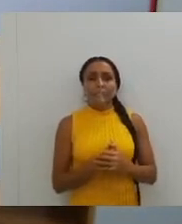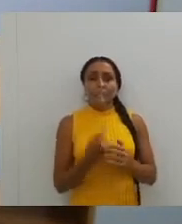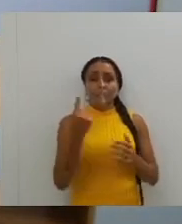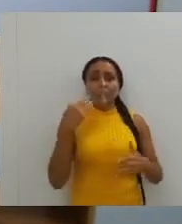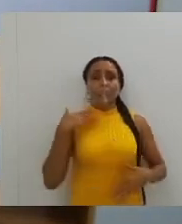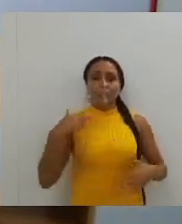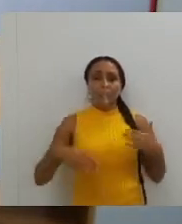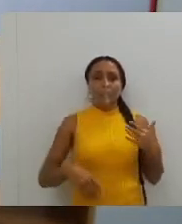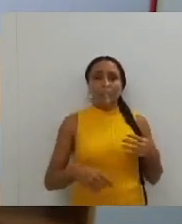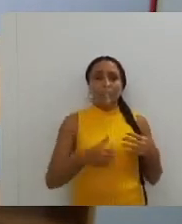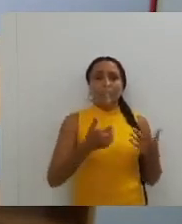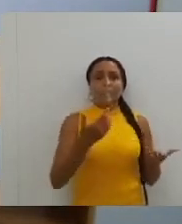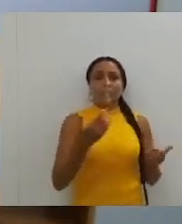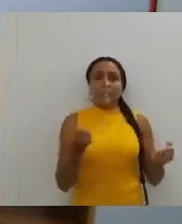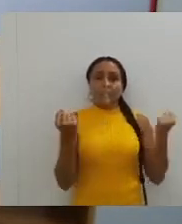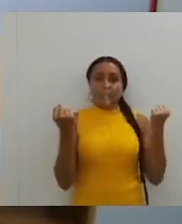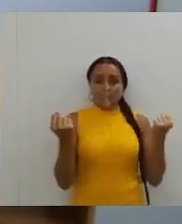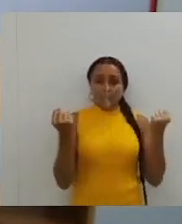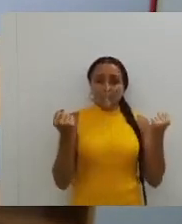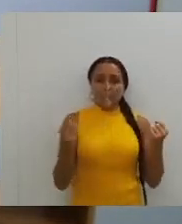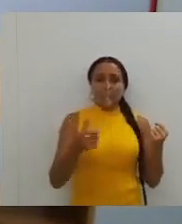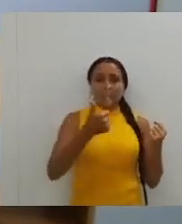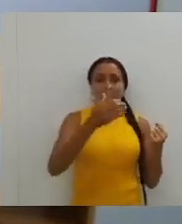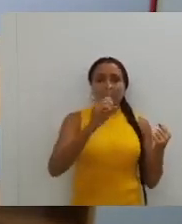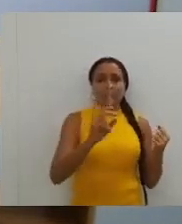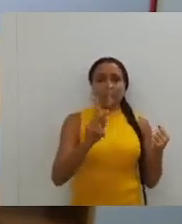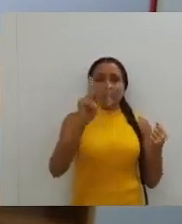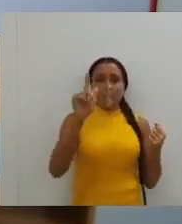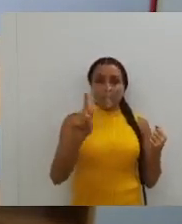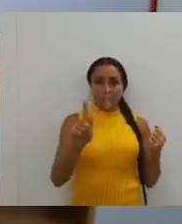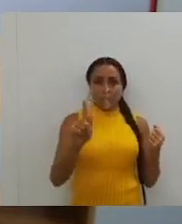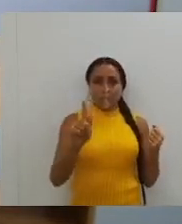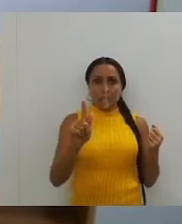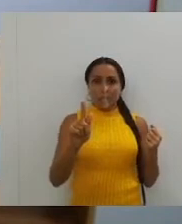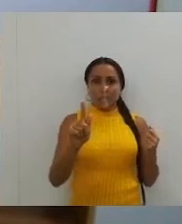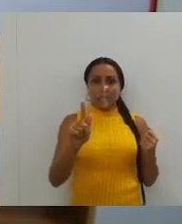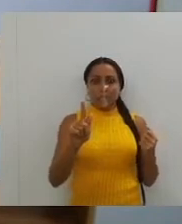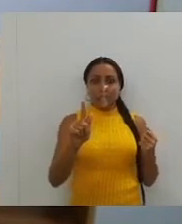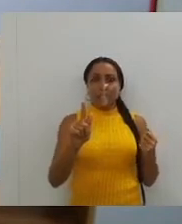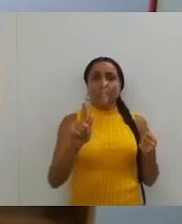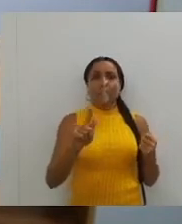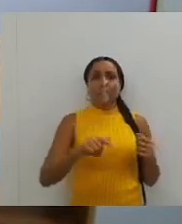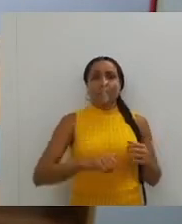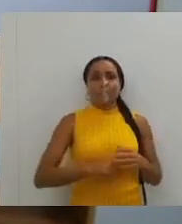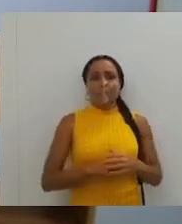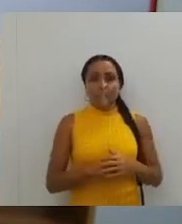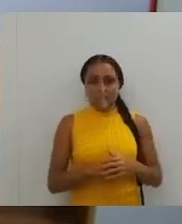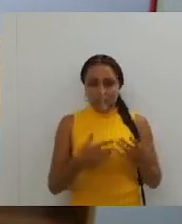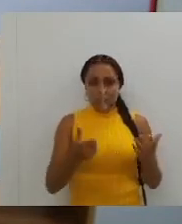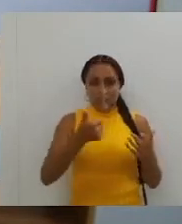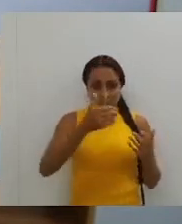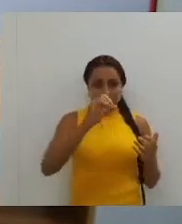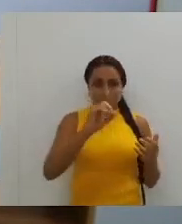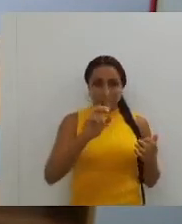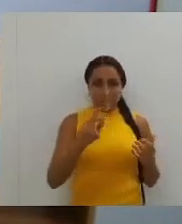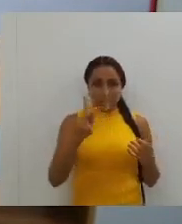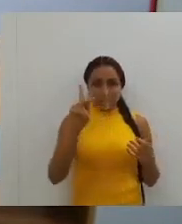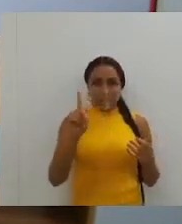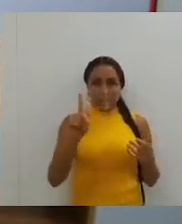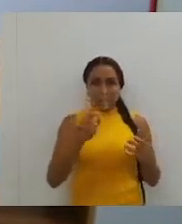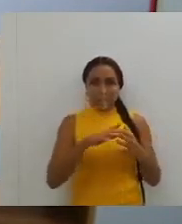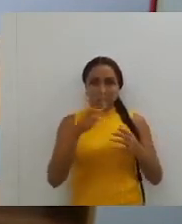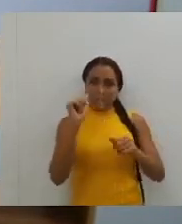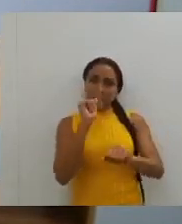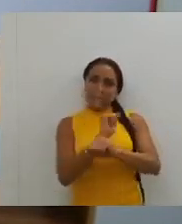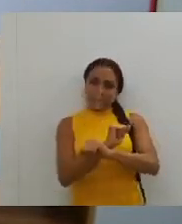Um corpo de massa de 10 quilos. A massa do corpo vale 10 quilos. Está